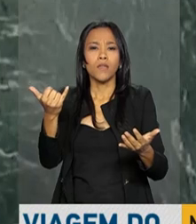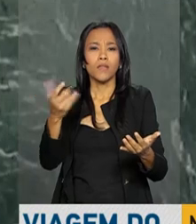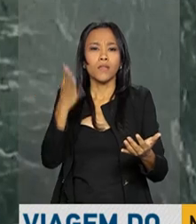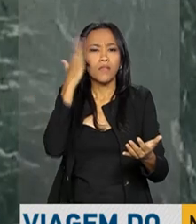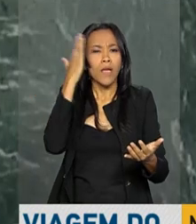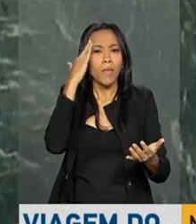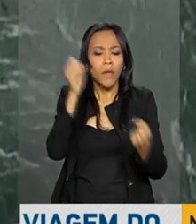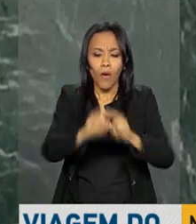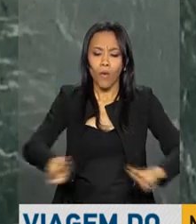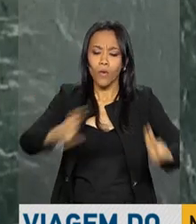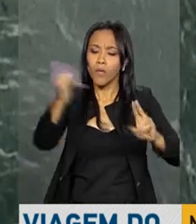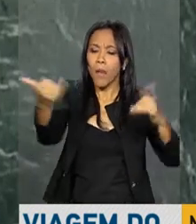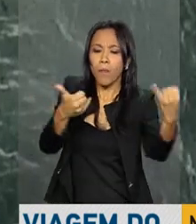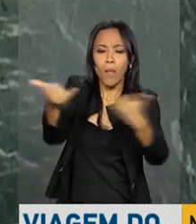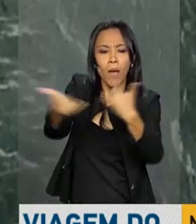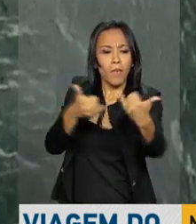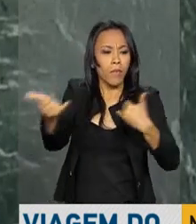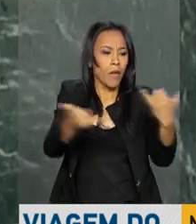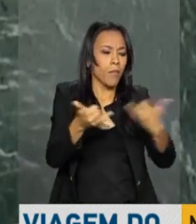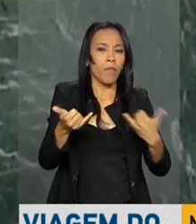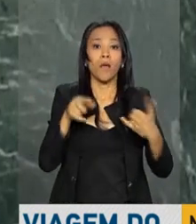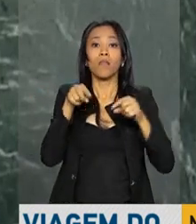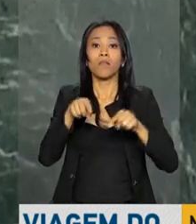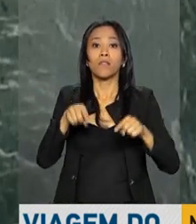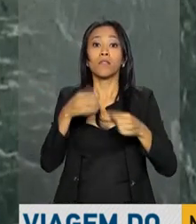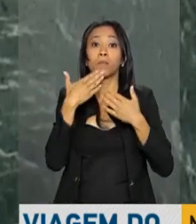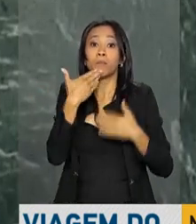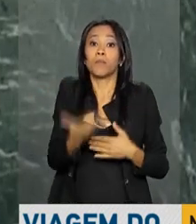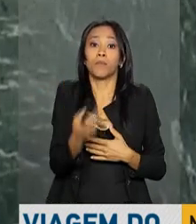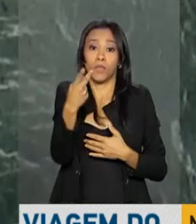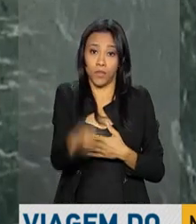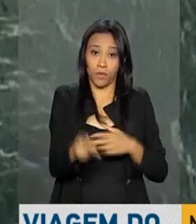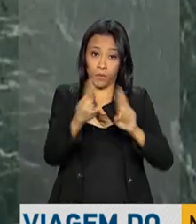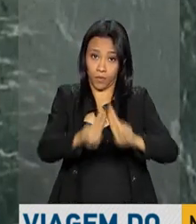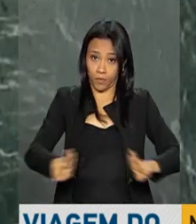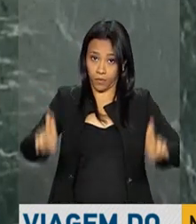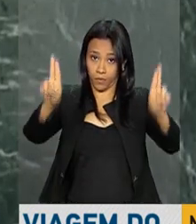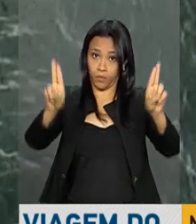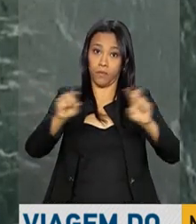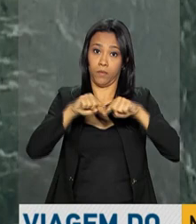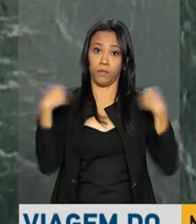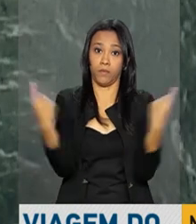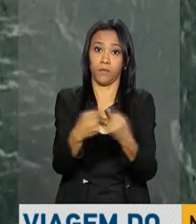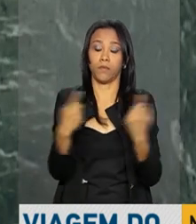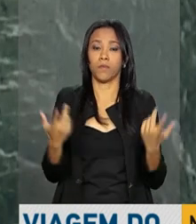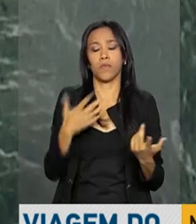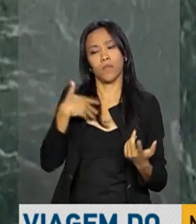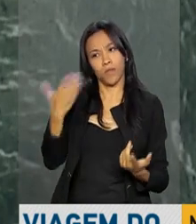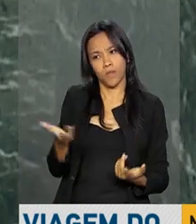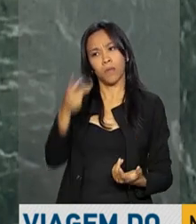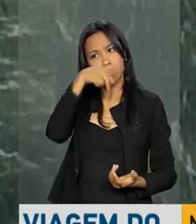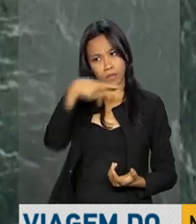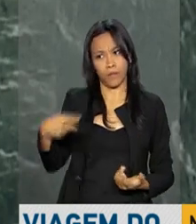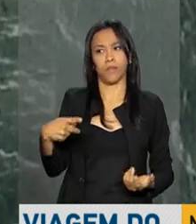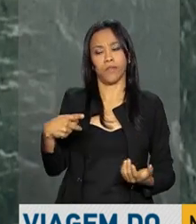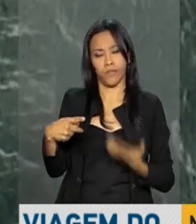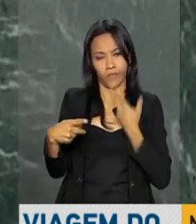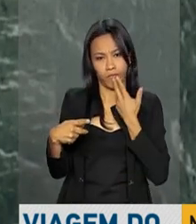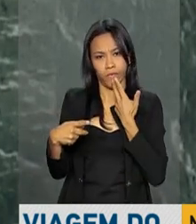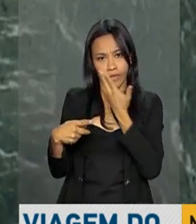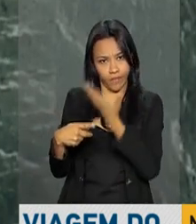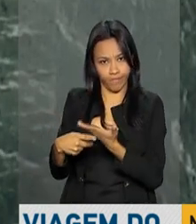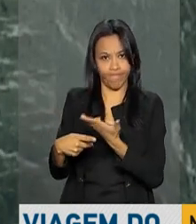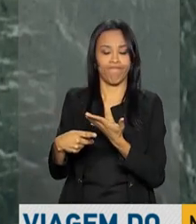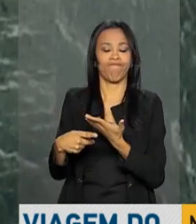grande maioria desta Assembleia. Senhor Presidente, não é razoável supor